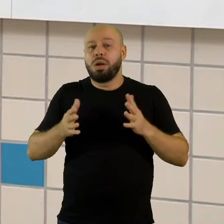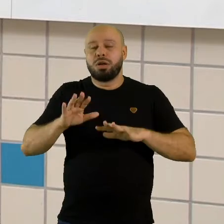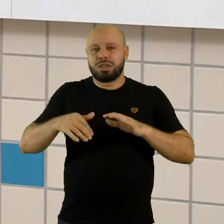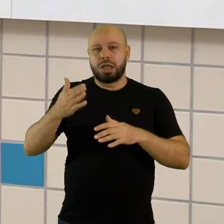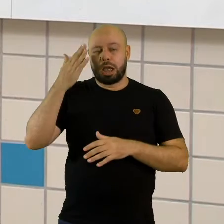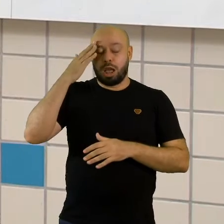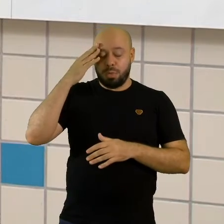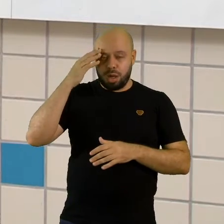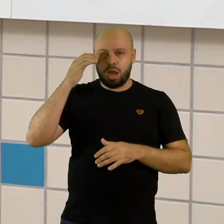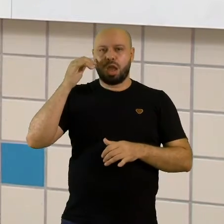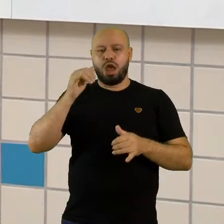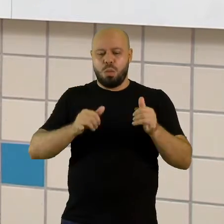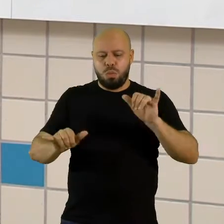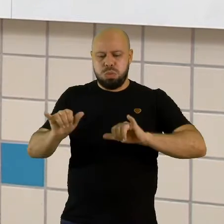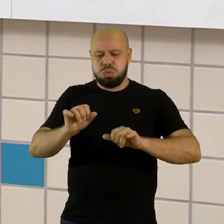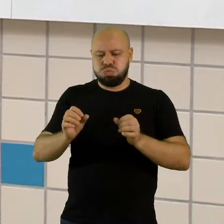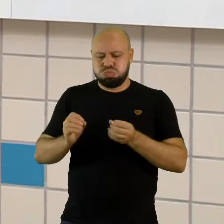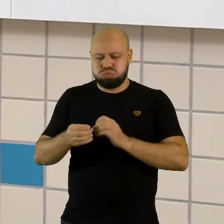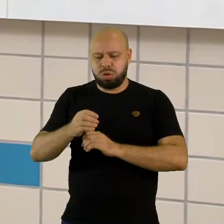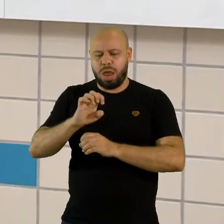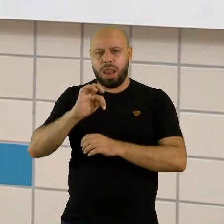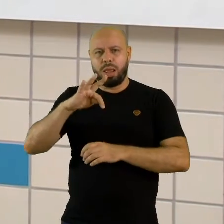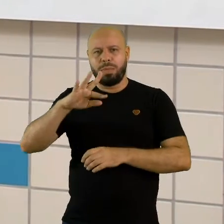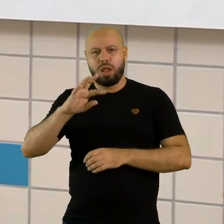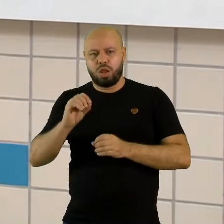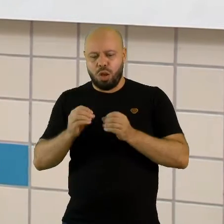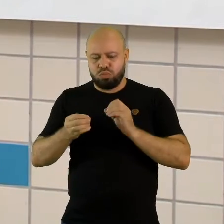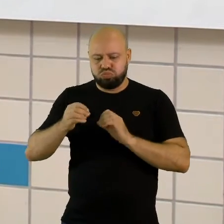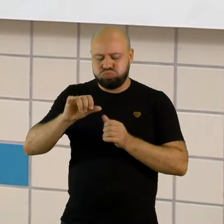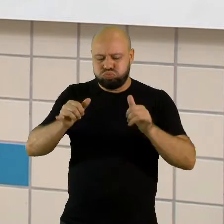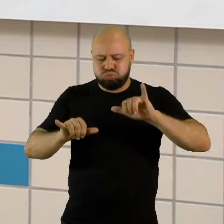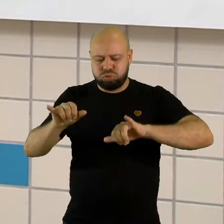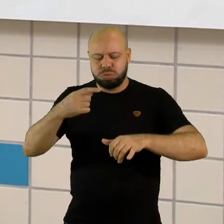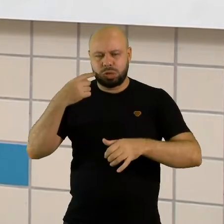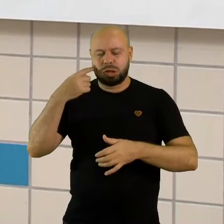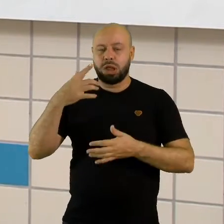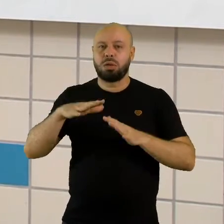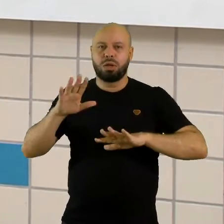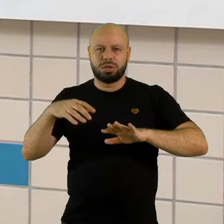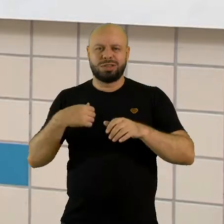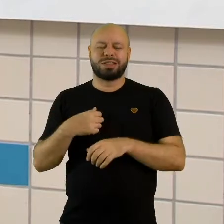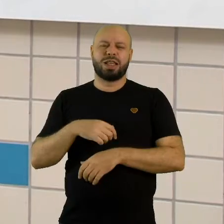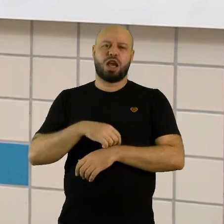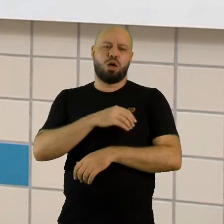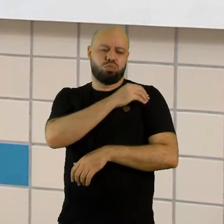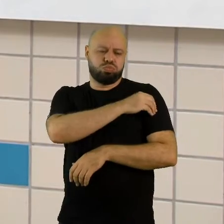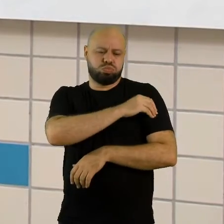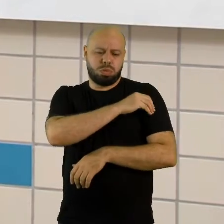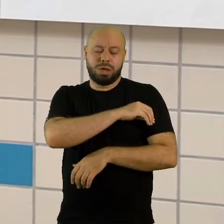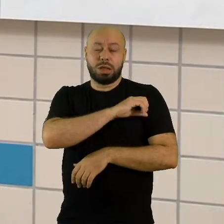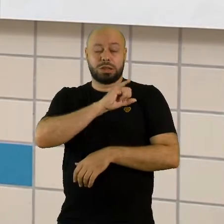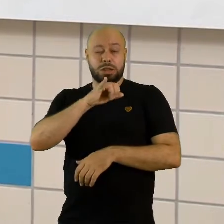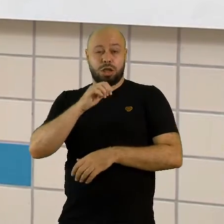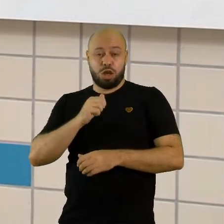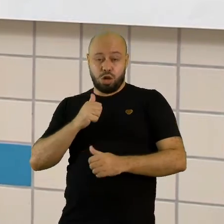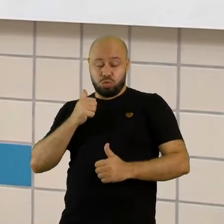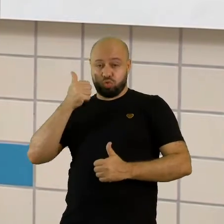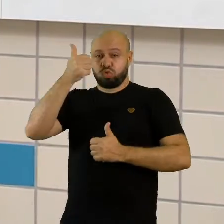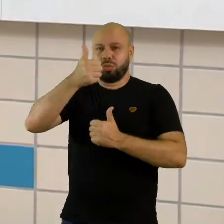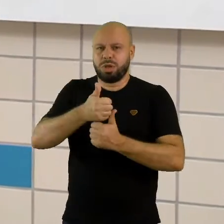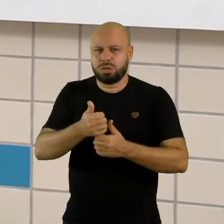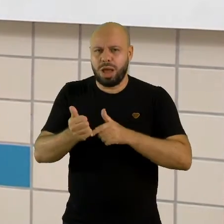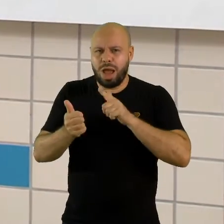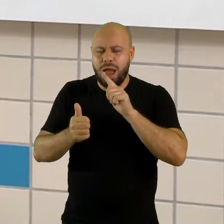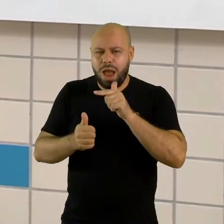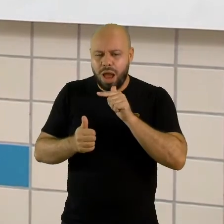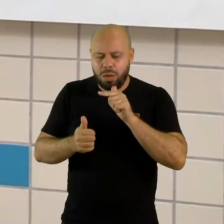químicos têm que ter uma afinidade entre um e o outro. É o caso que eu expliquei lá do álcool pela água, se a gente substituir, a gente vai ter faísca. Se caso ficar